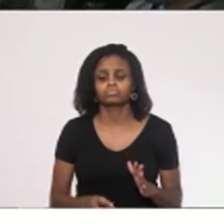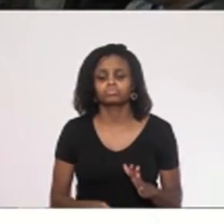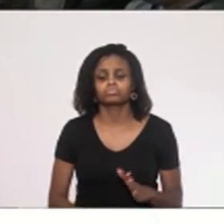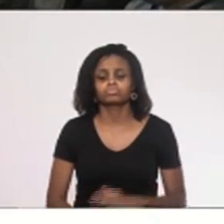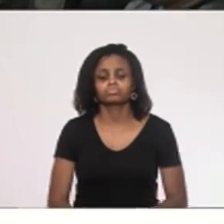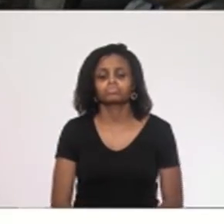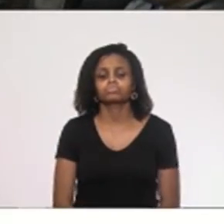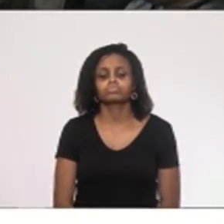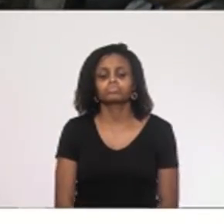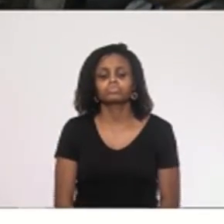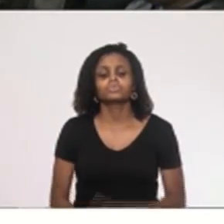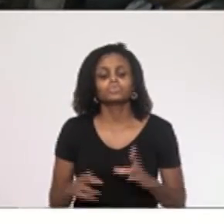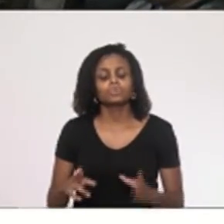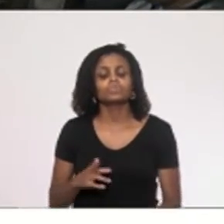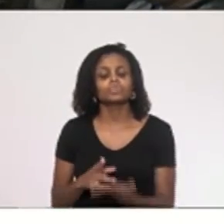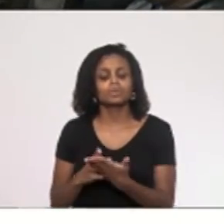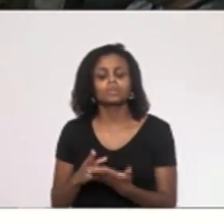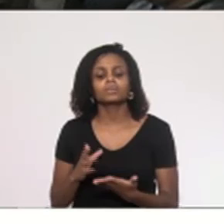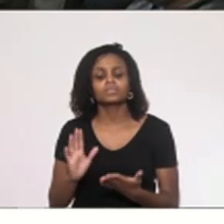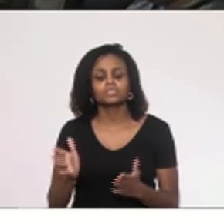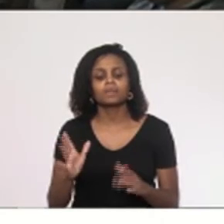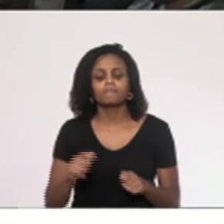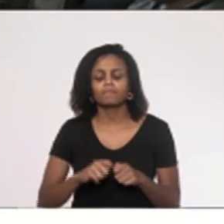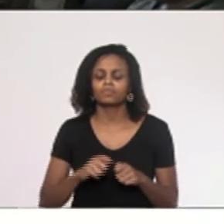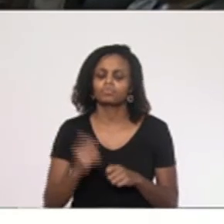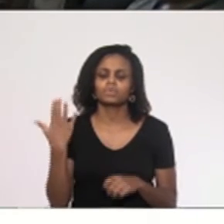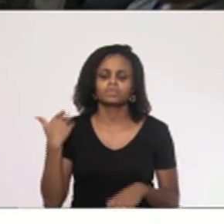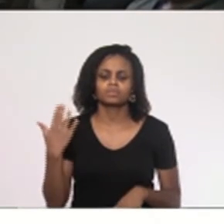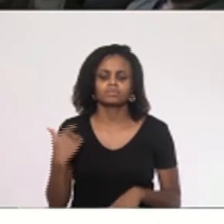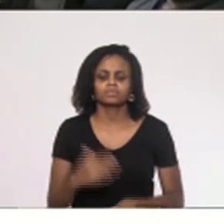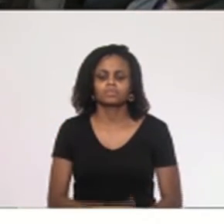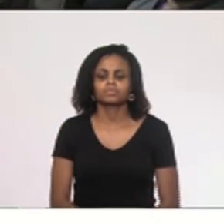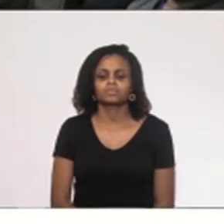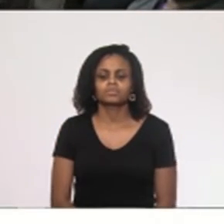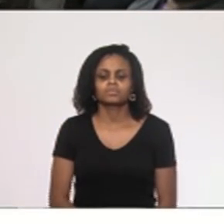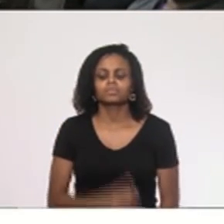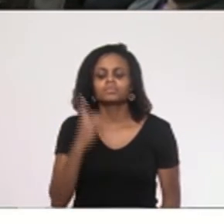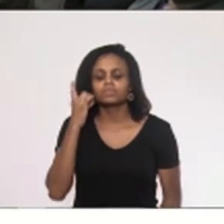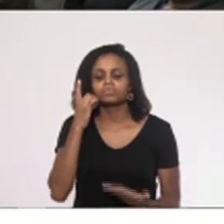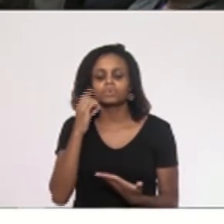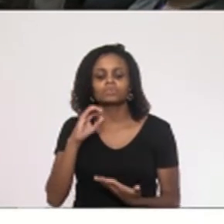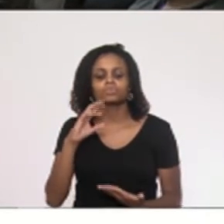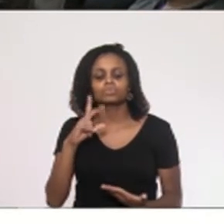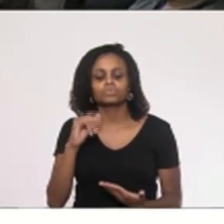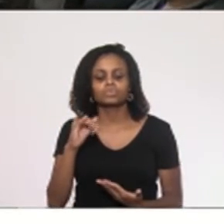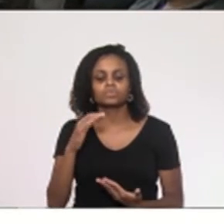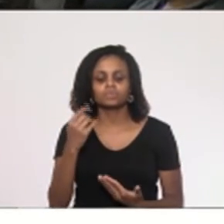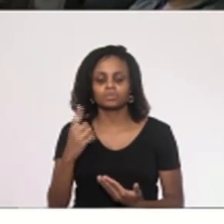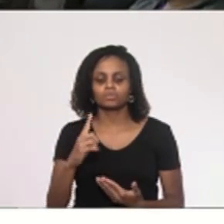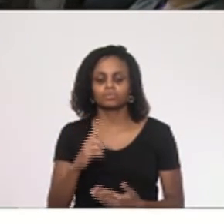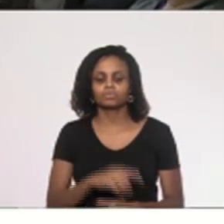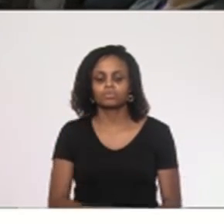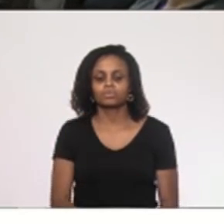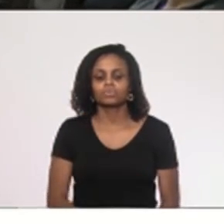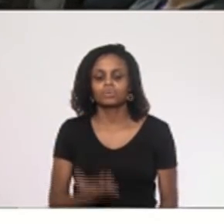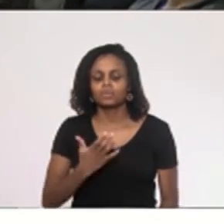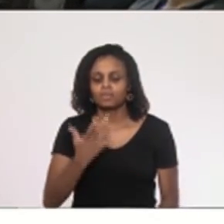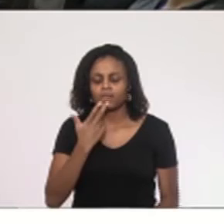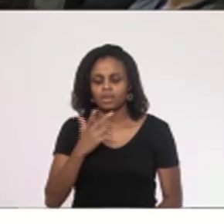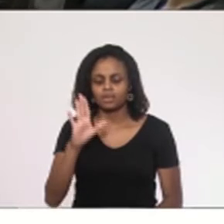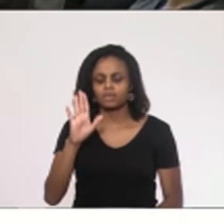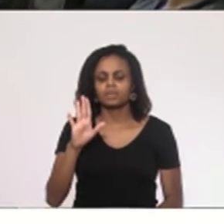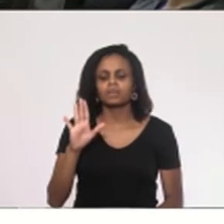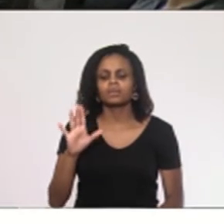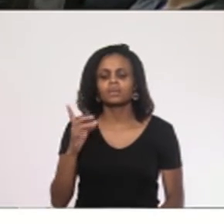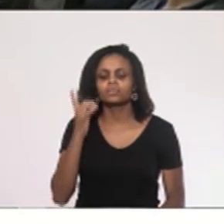Vossa Excelência já fez da vez passada. Mas eu queria fazer um comentário, e aqui o deputado Luiz